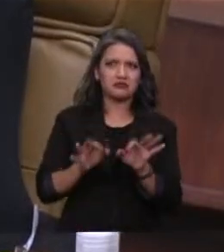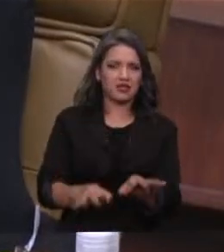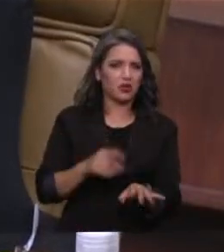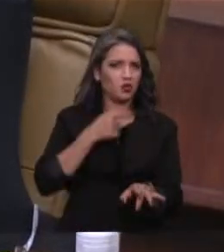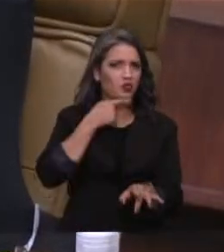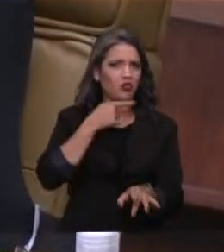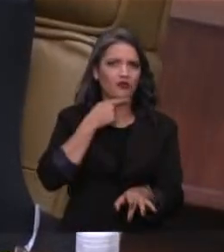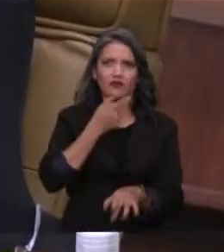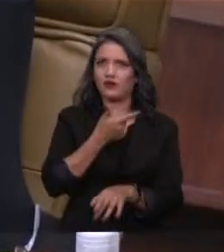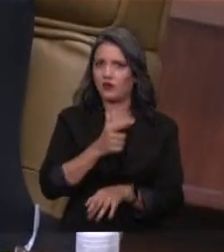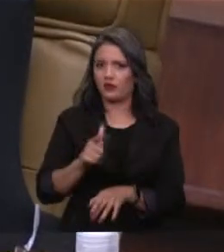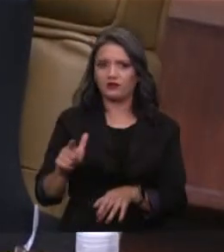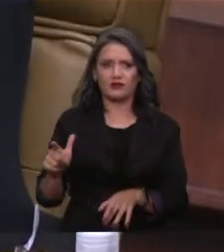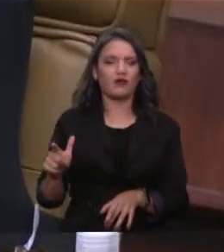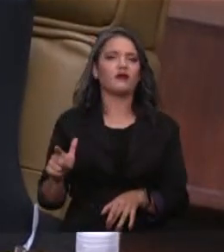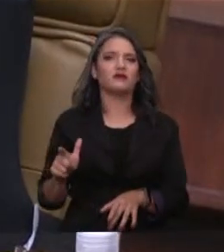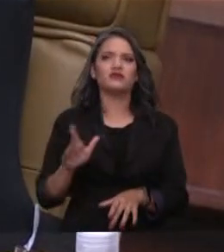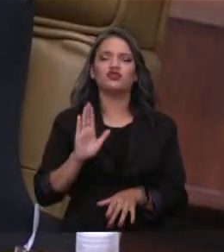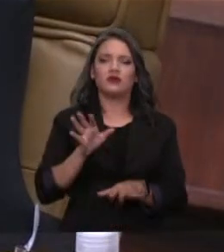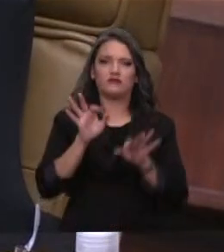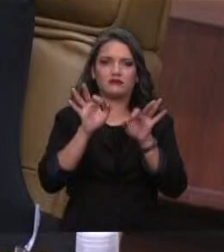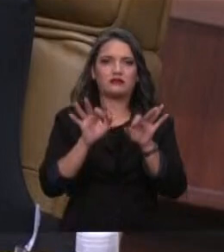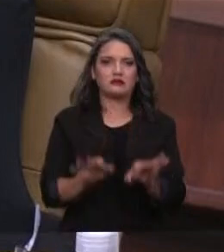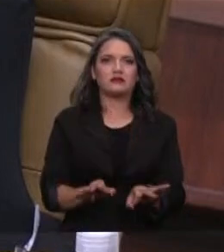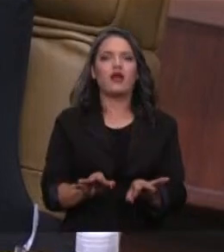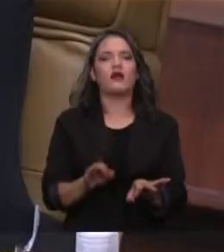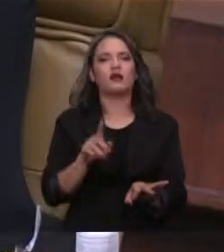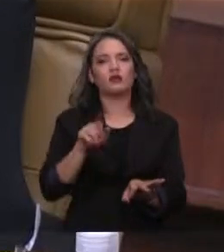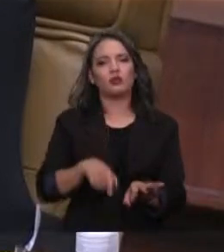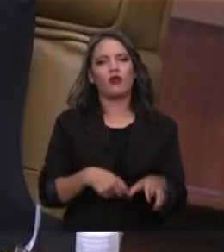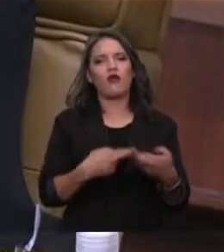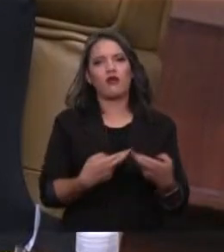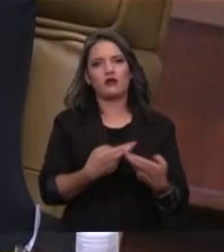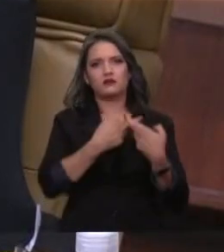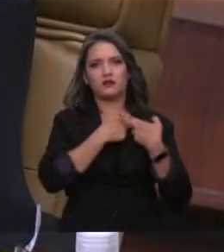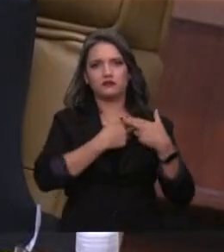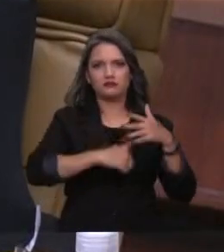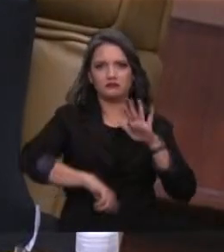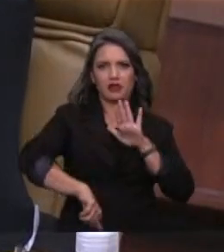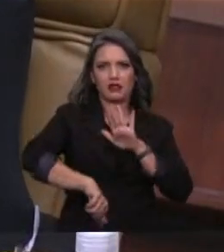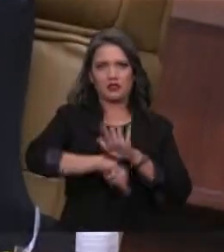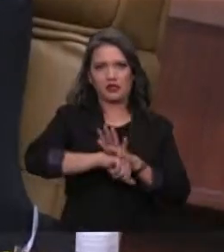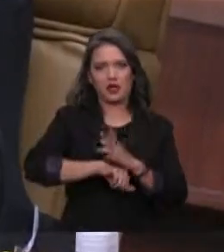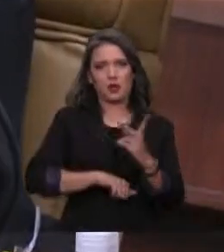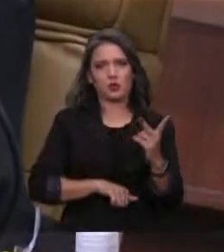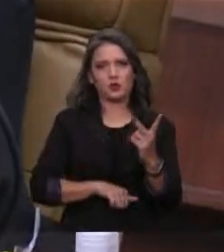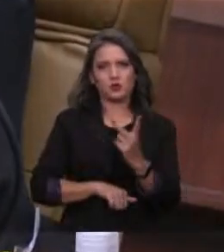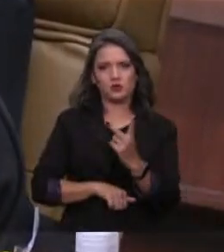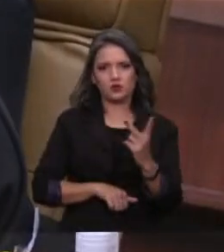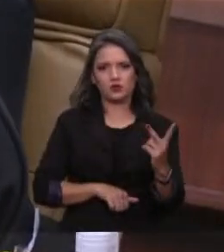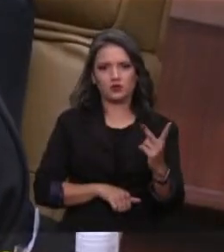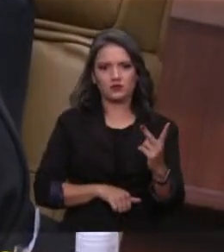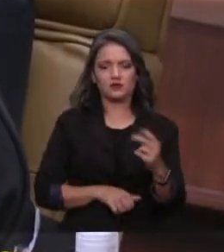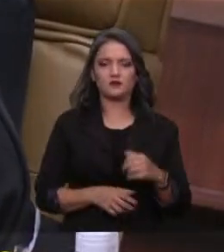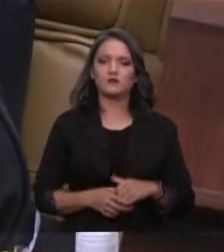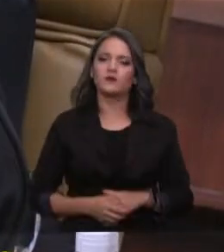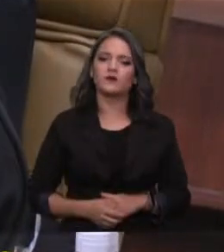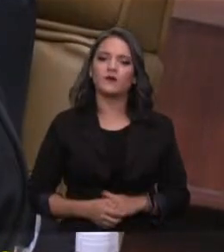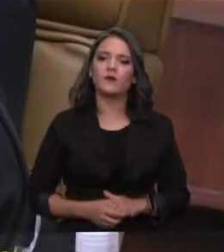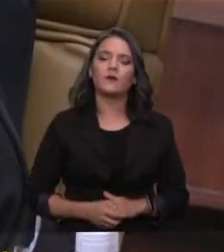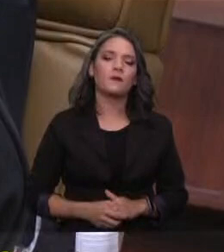razoável e, assim, formar uma convicção de responsabilidade penal.